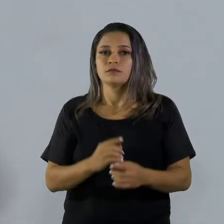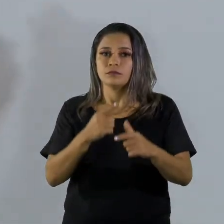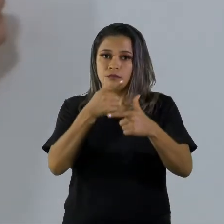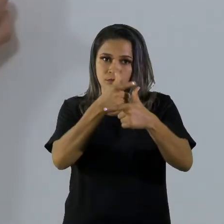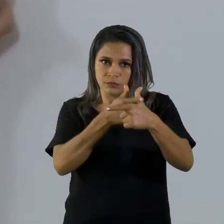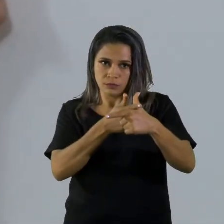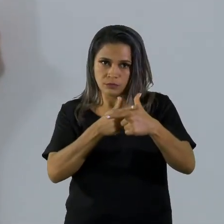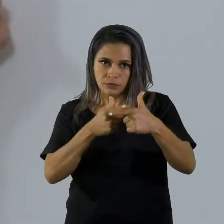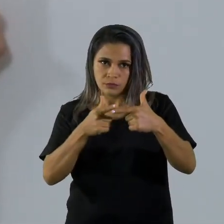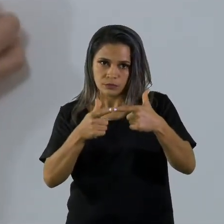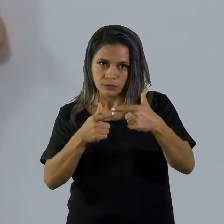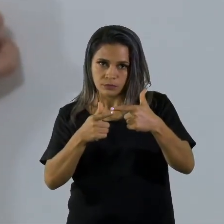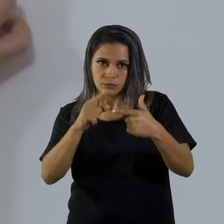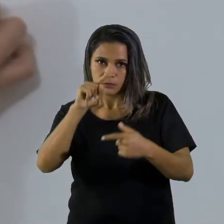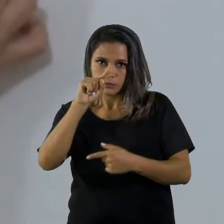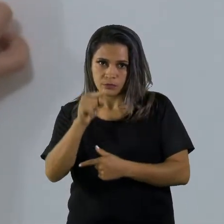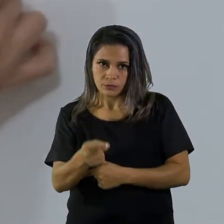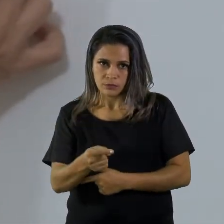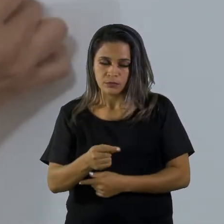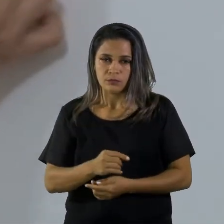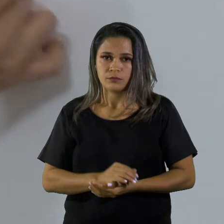dividido por 1.000,